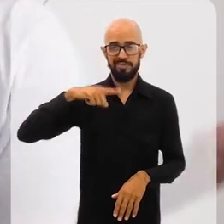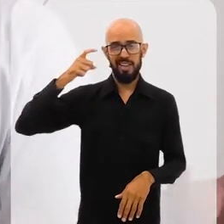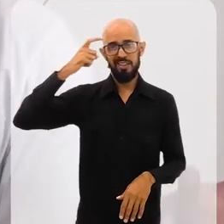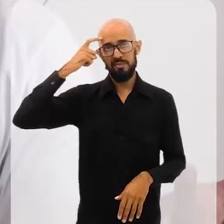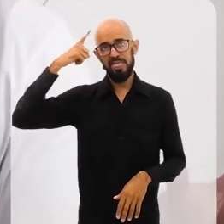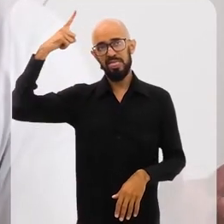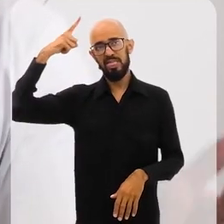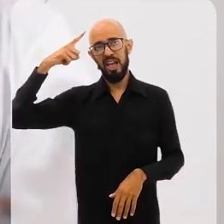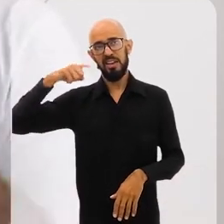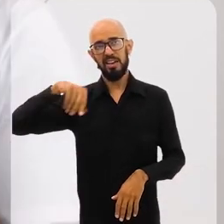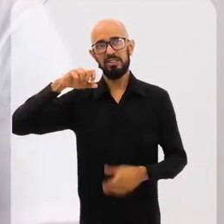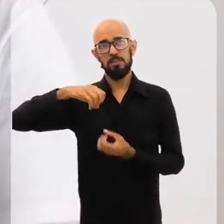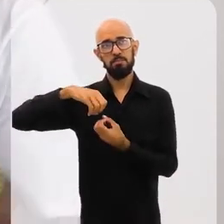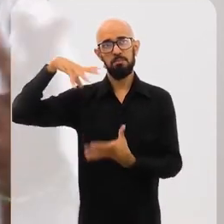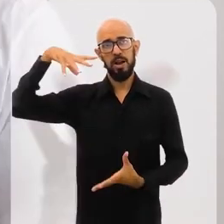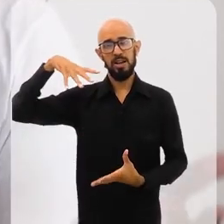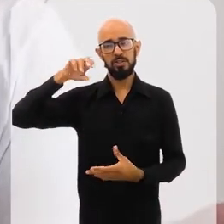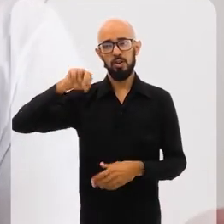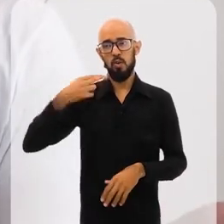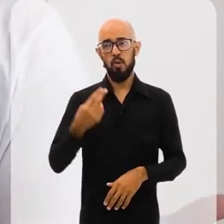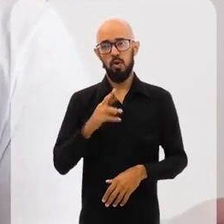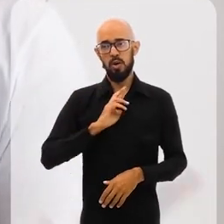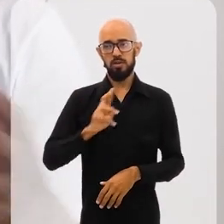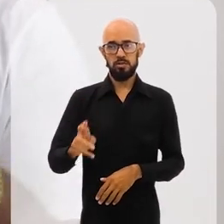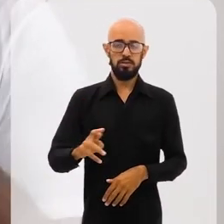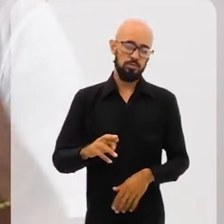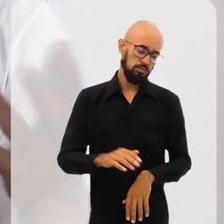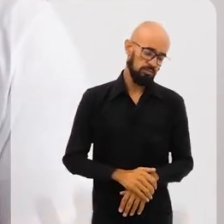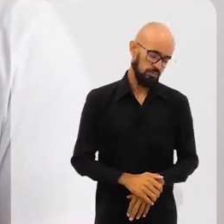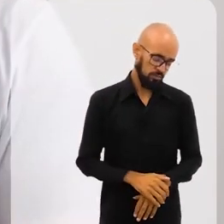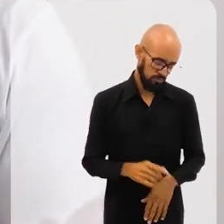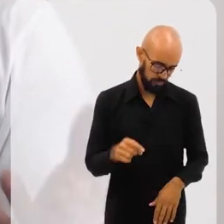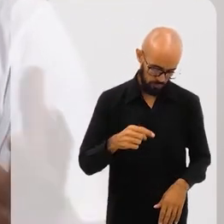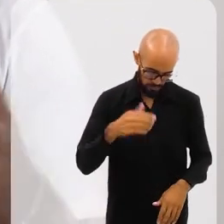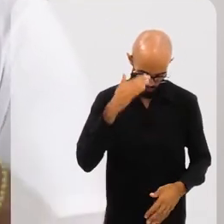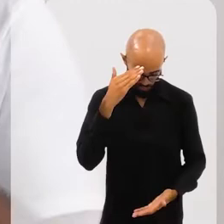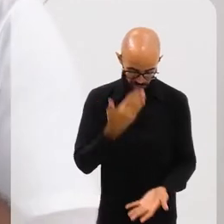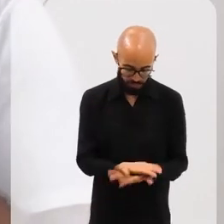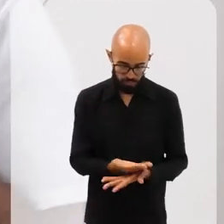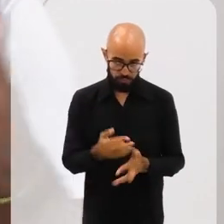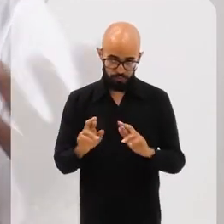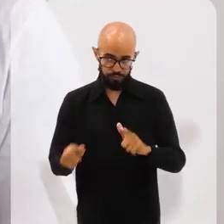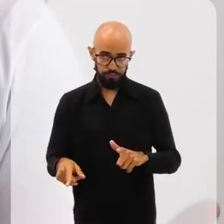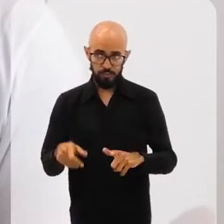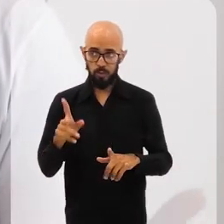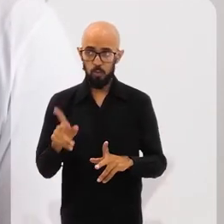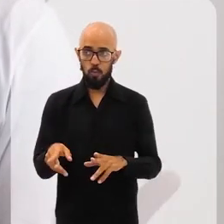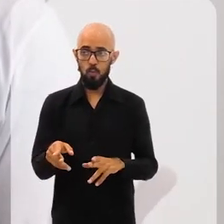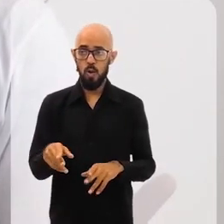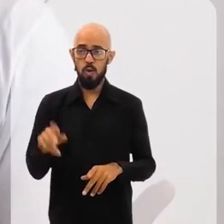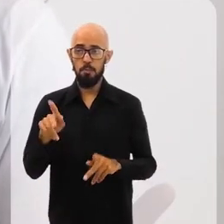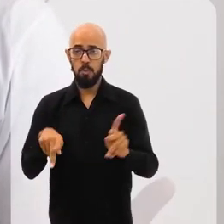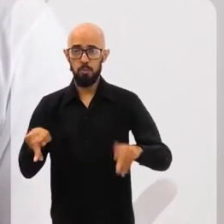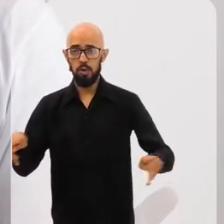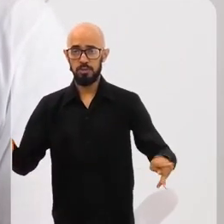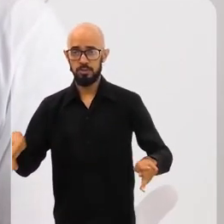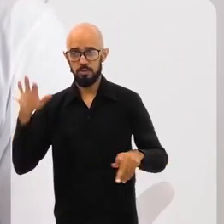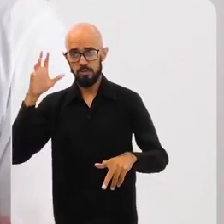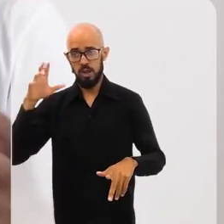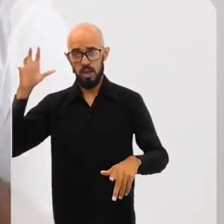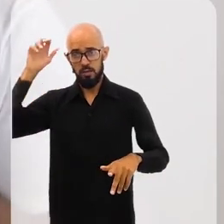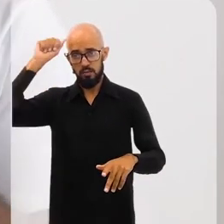caminho místico, podem seguir para um caminho mais religioso, mais, né, que seja de mais crença, como é o povo